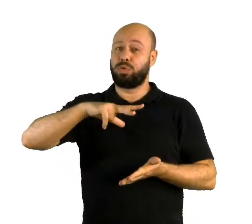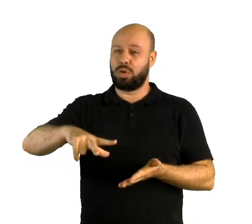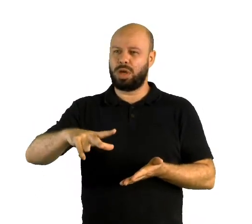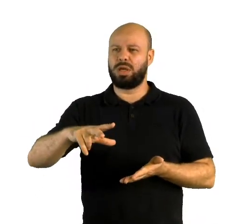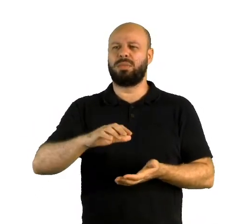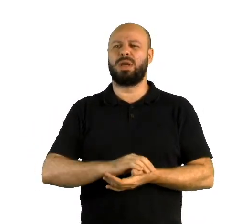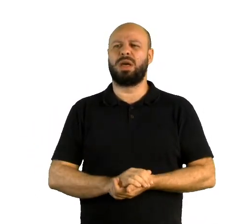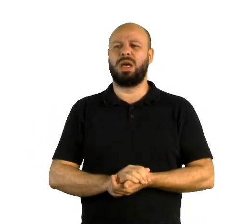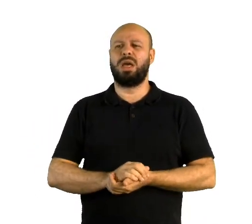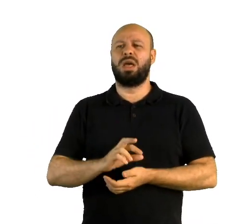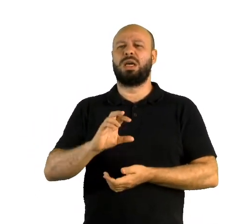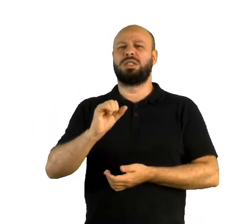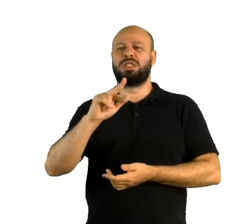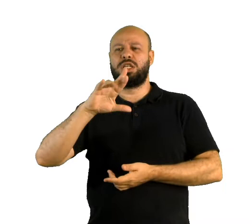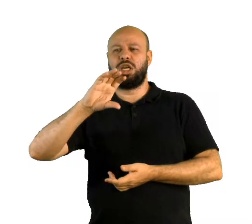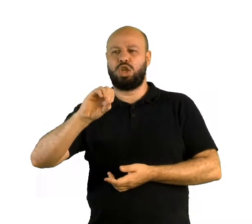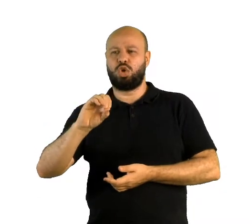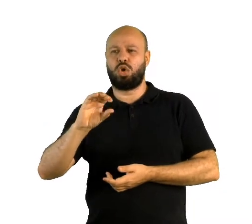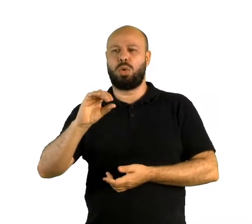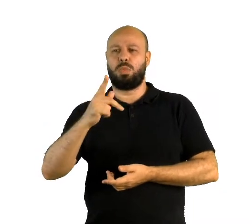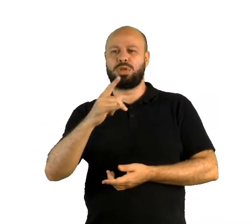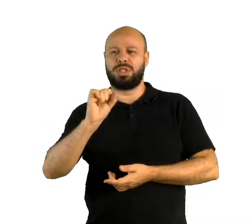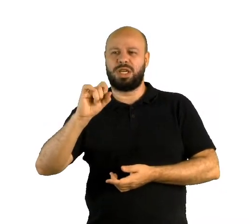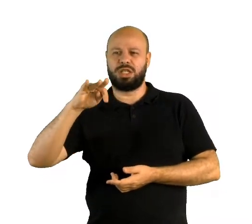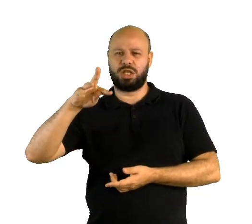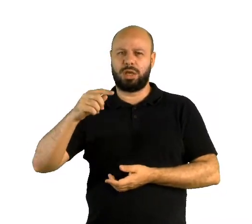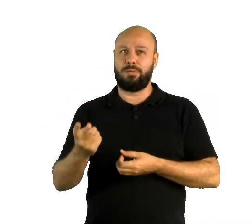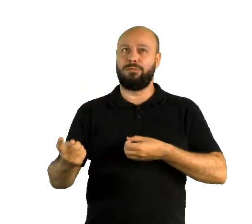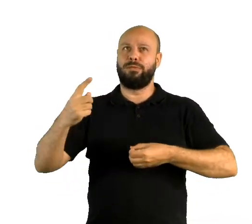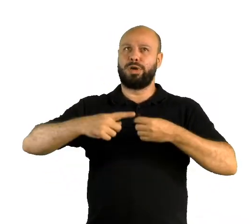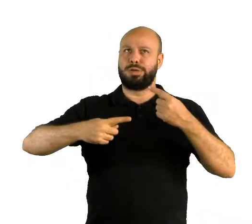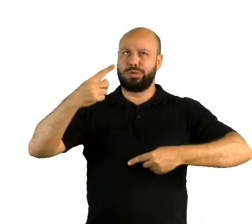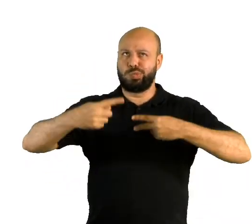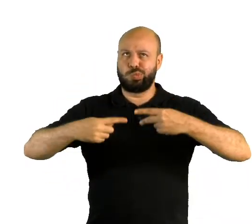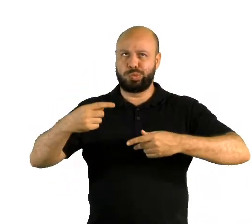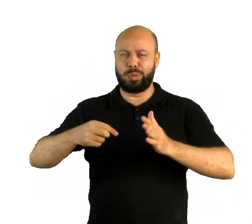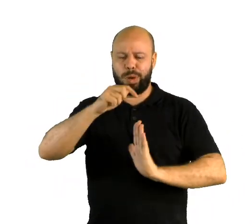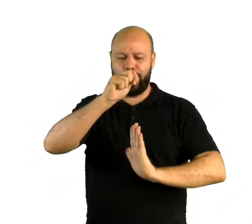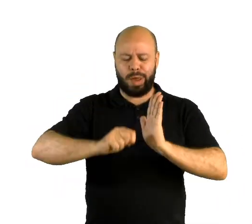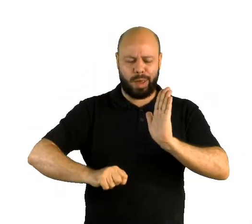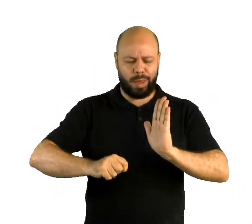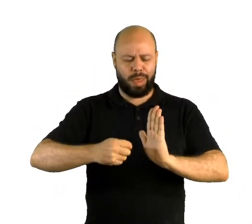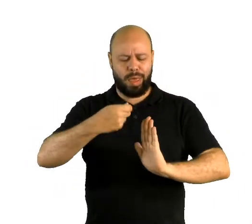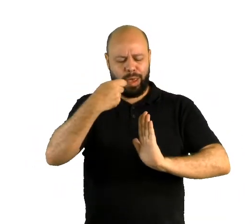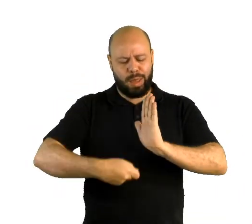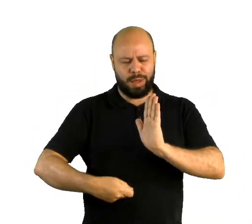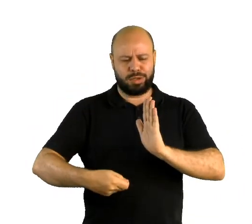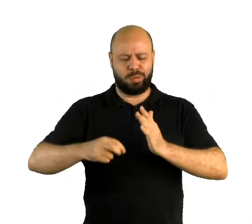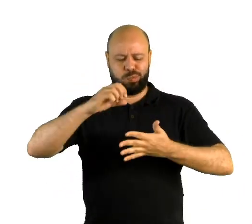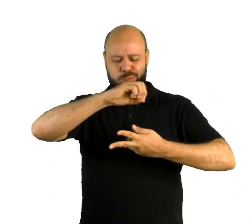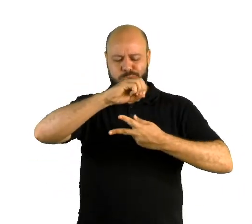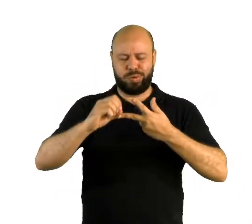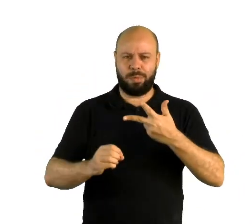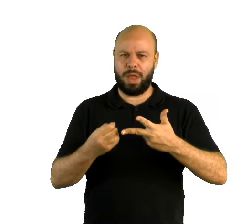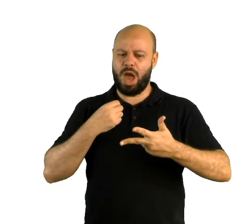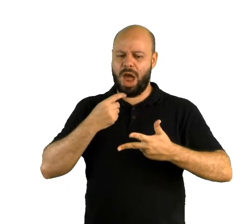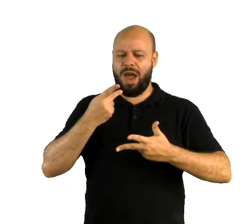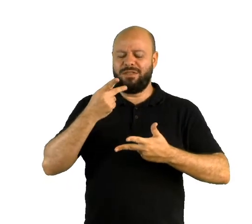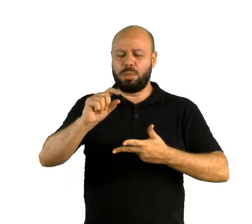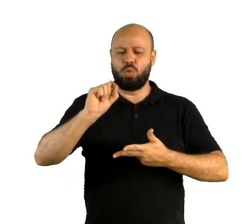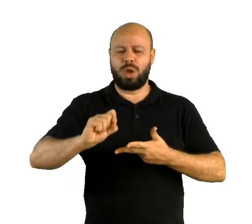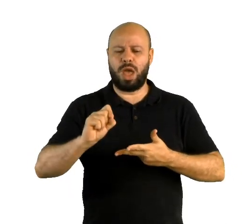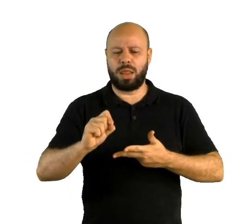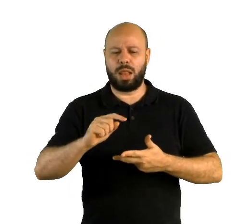volta a discutir a correção das redações do Enem. Ele afirma que há dois